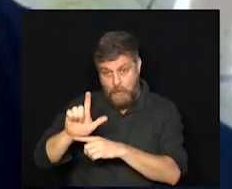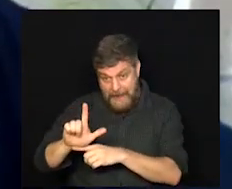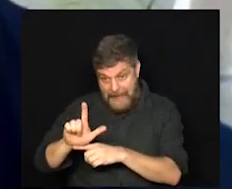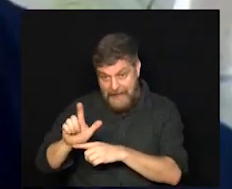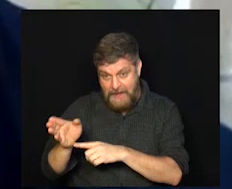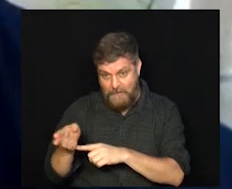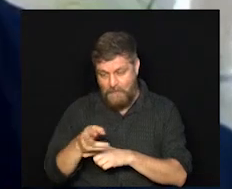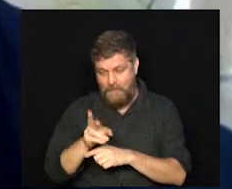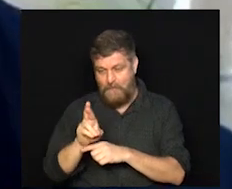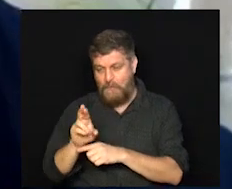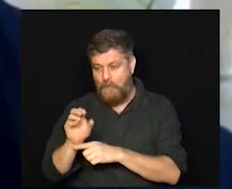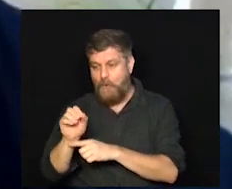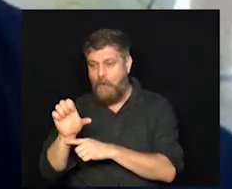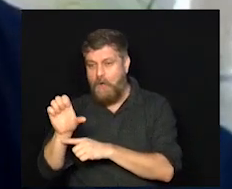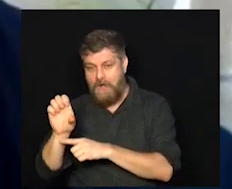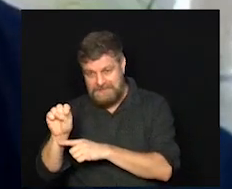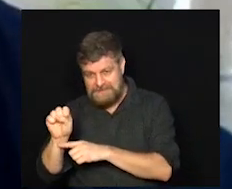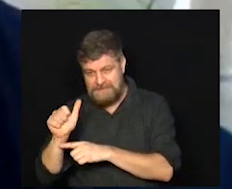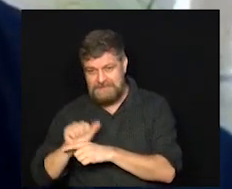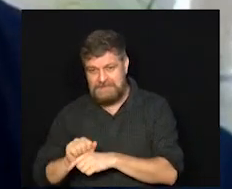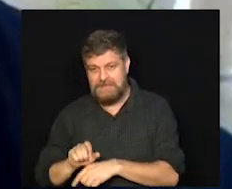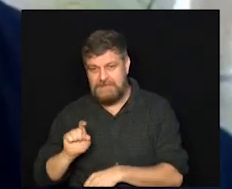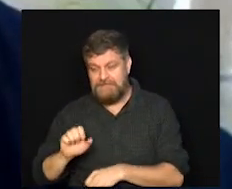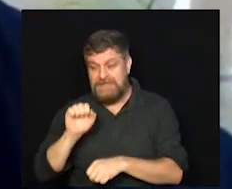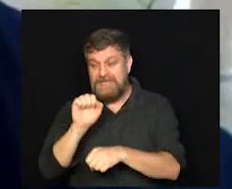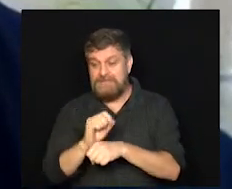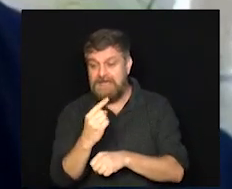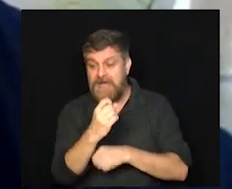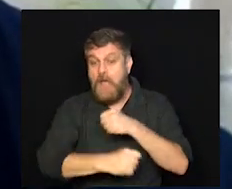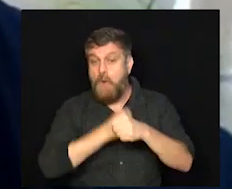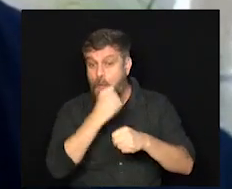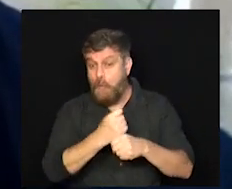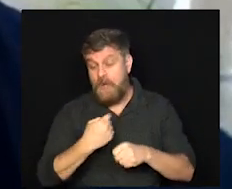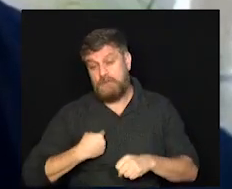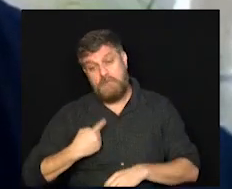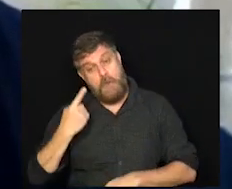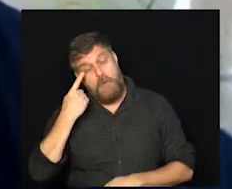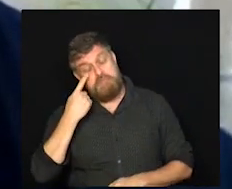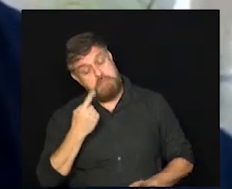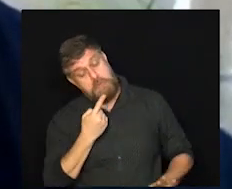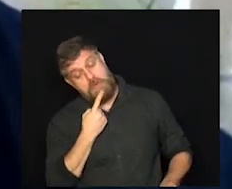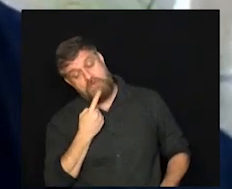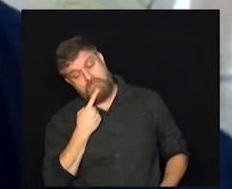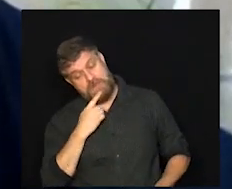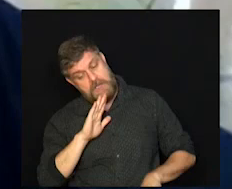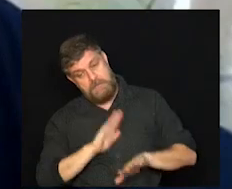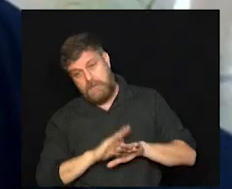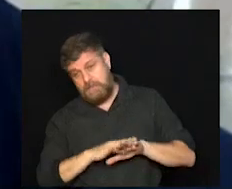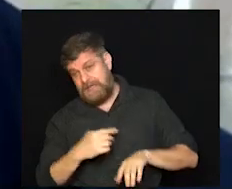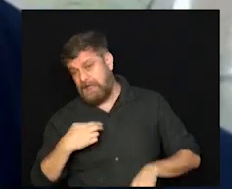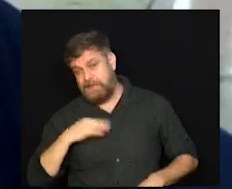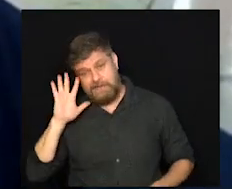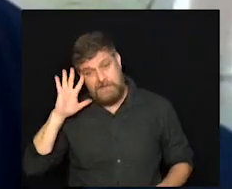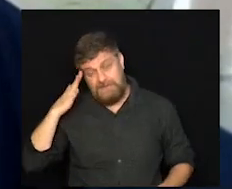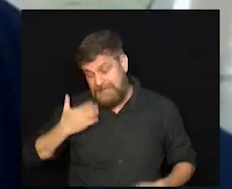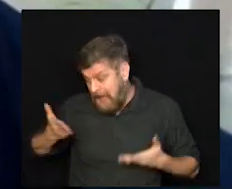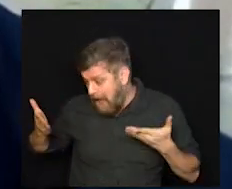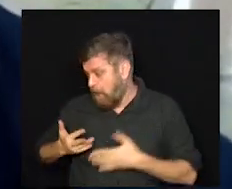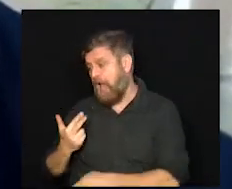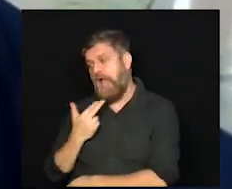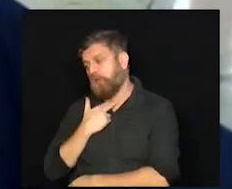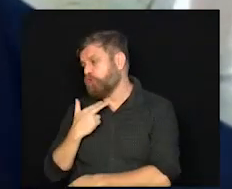e ela diz o seguinte: espera mais um ano que eu vou ver o que posso fazer, não posso resolver nesse